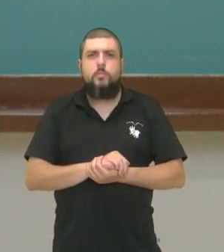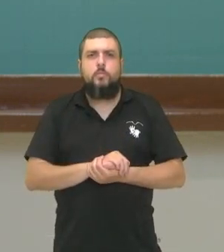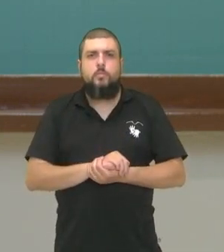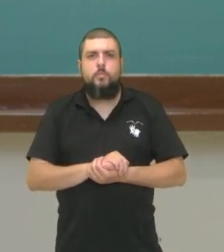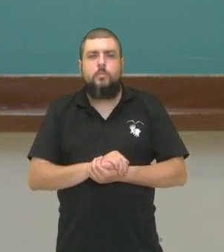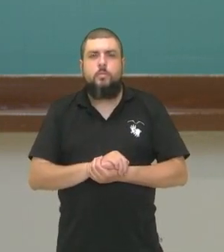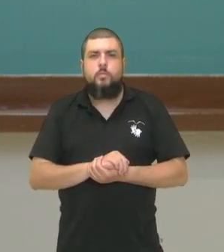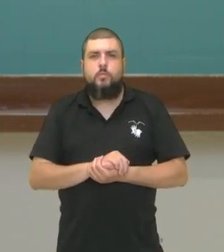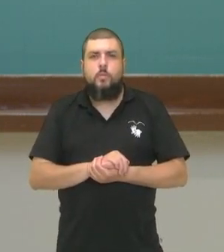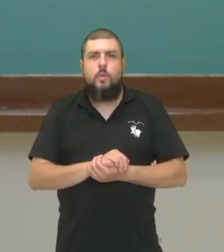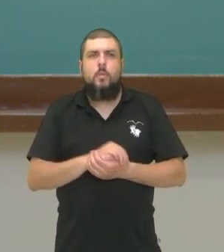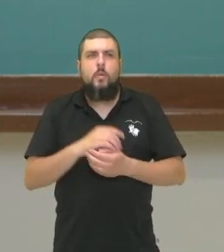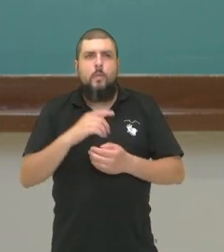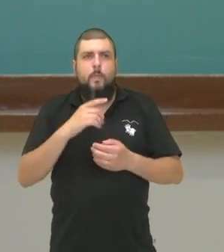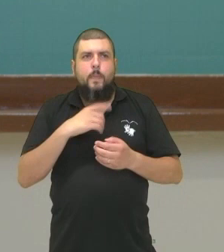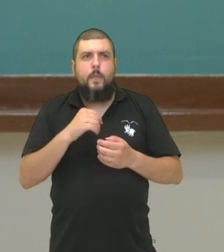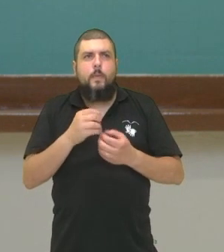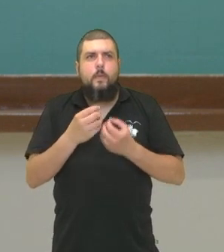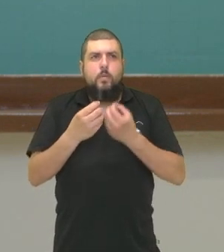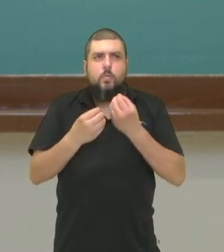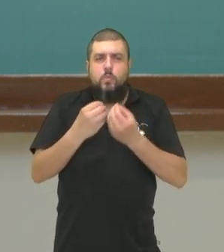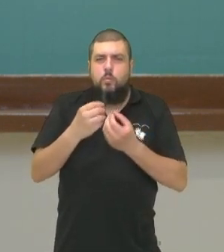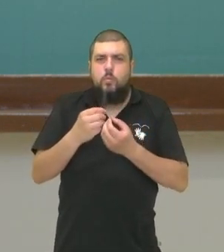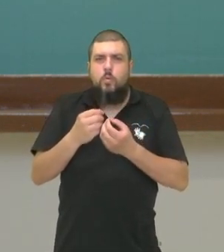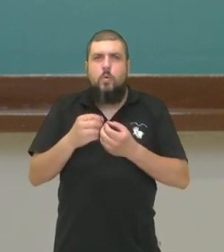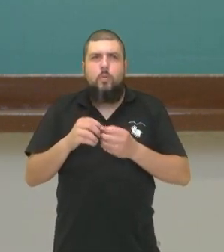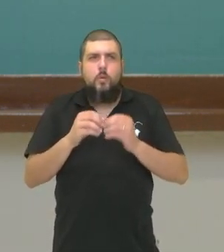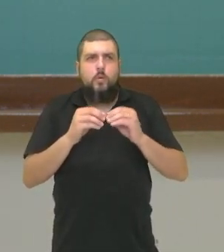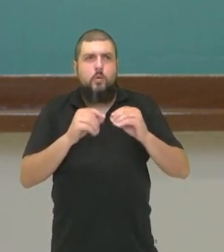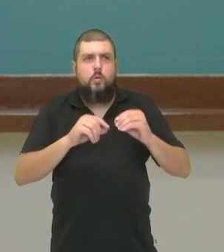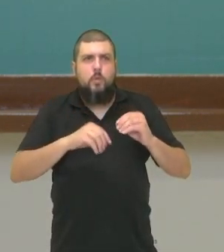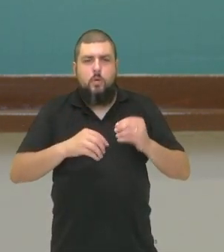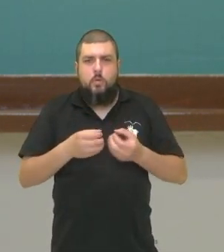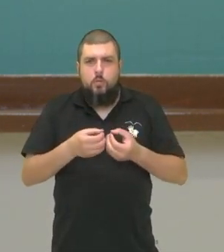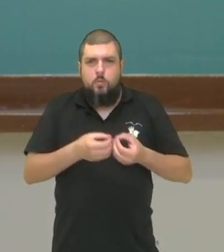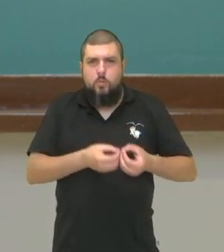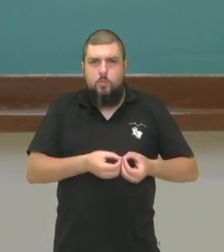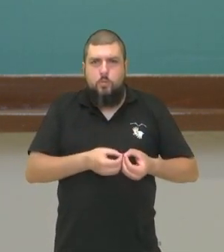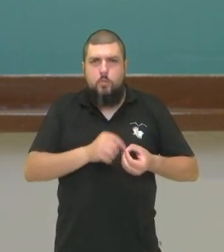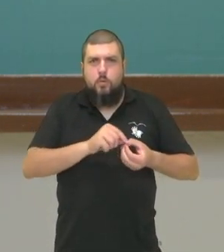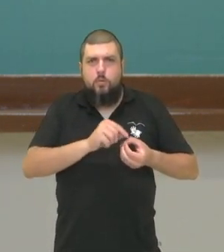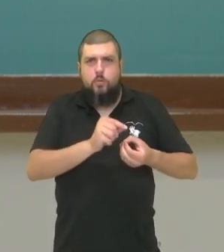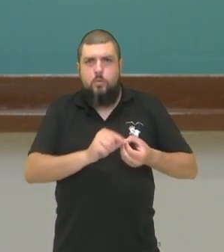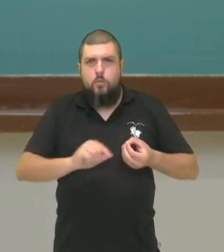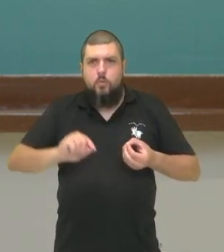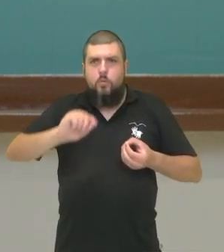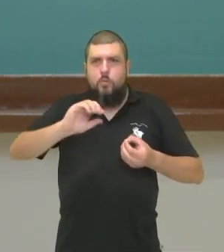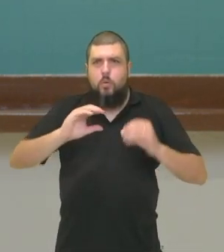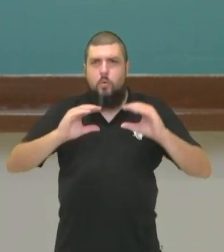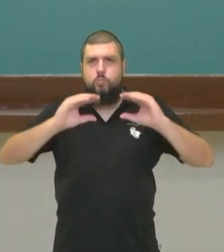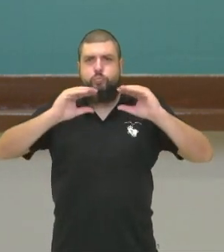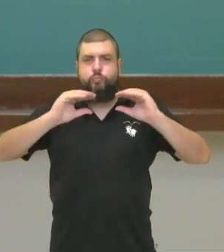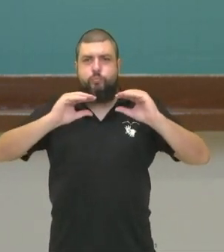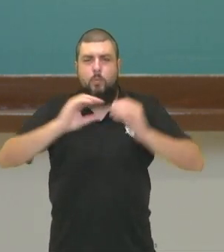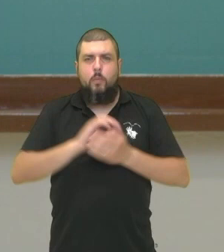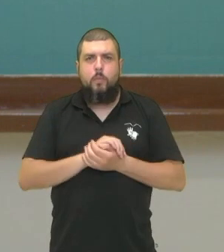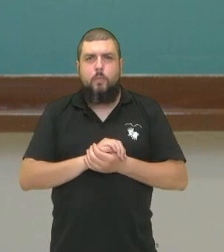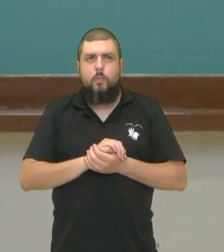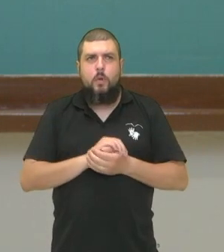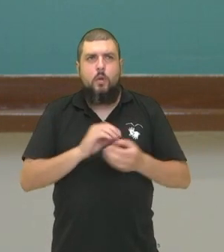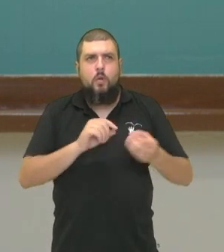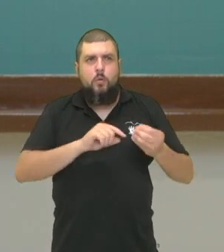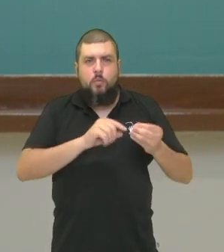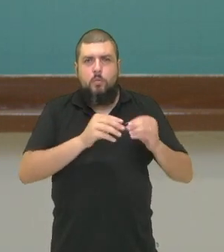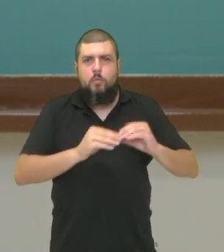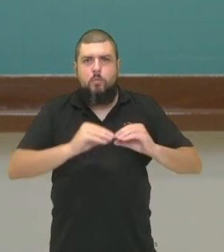canal deferente, eles são 2 canais deferentes. Então, eles saem aqui do epidídimo e eles dão a